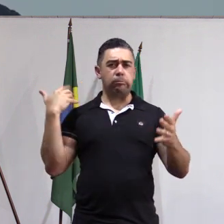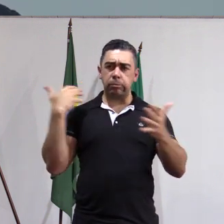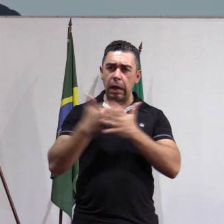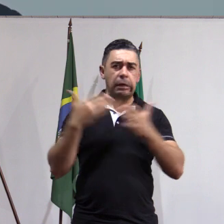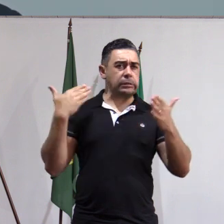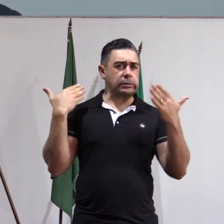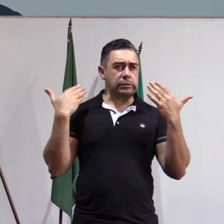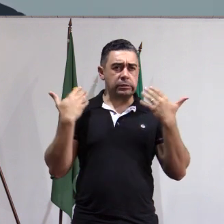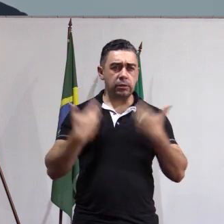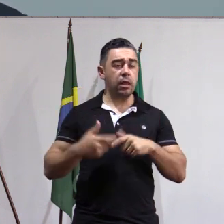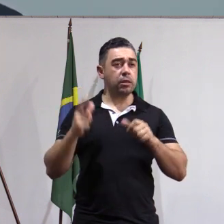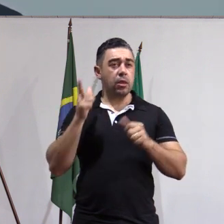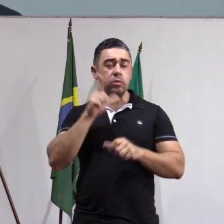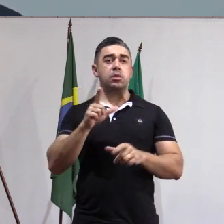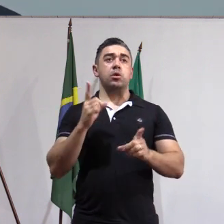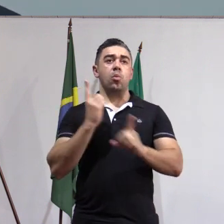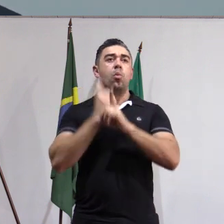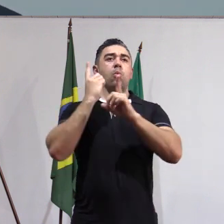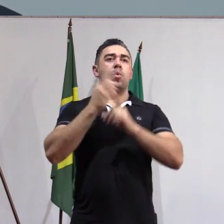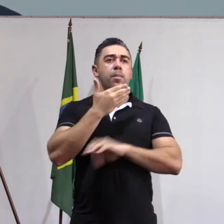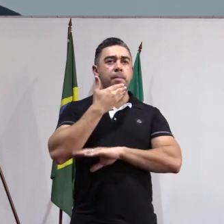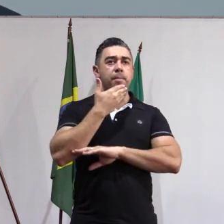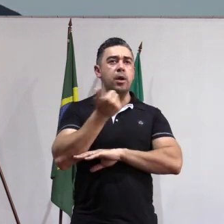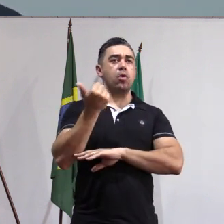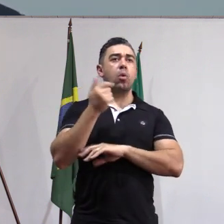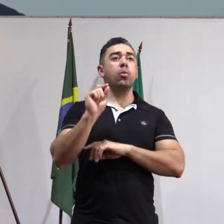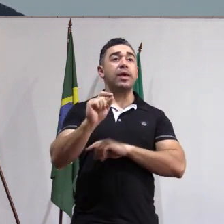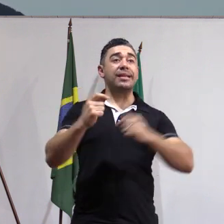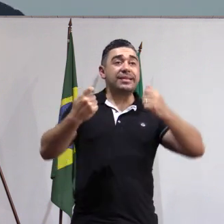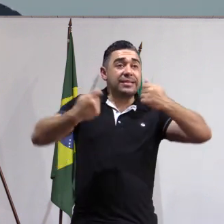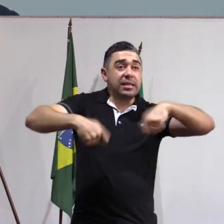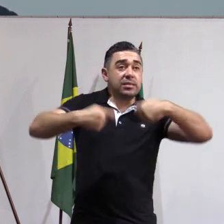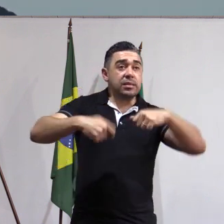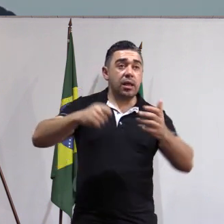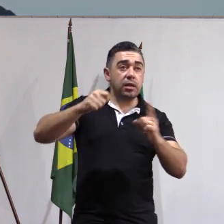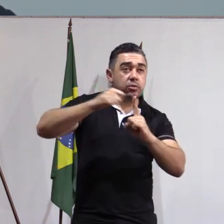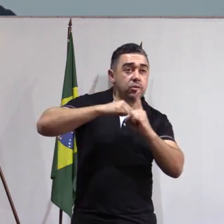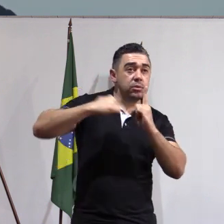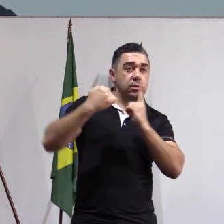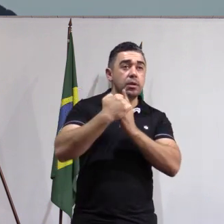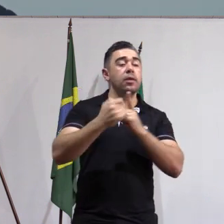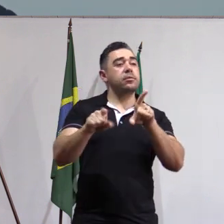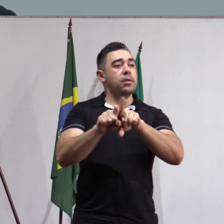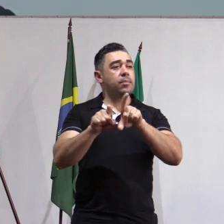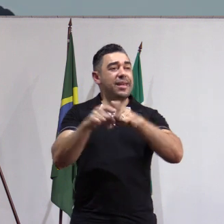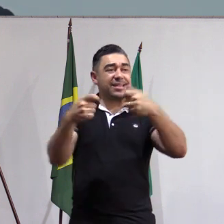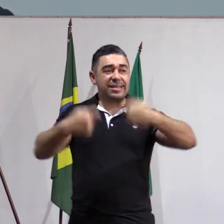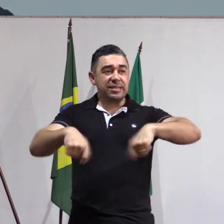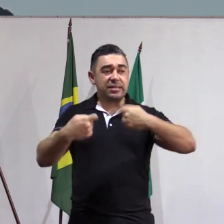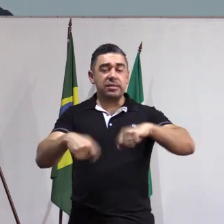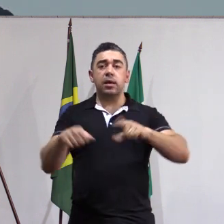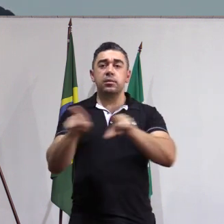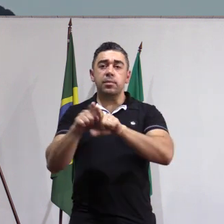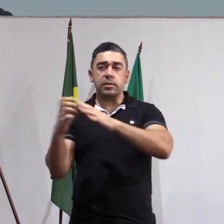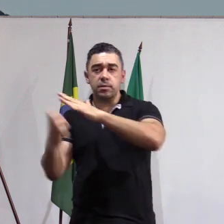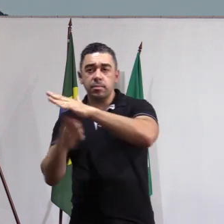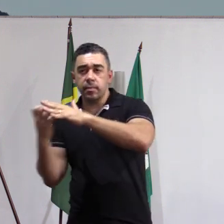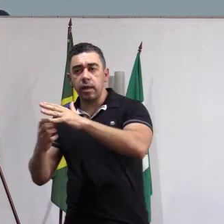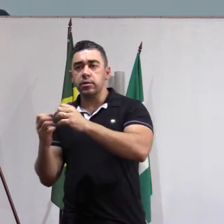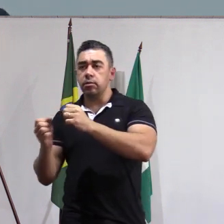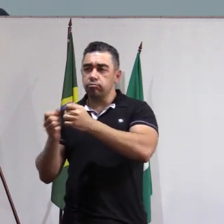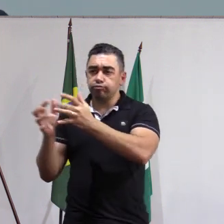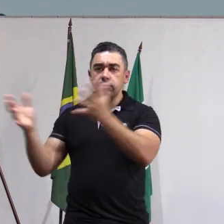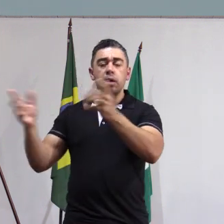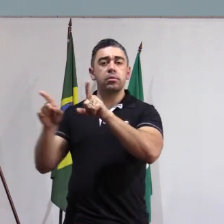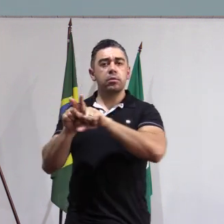encontrarmos alternativas que respondam à necessidade da sociedade, que respondam à necessidade do setor produtivo e que